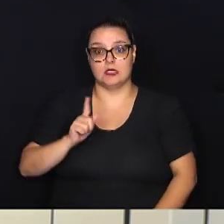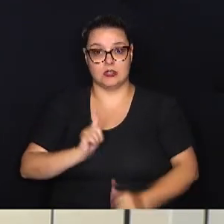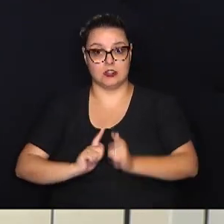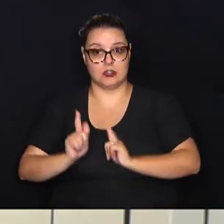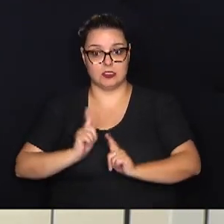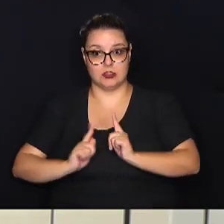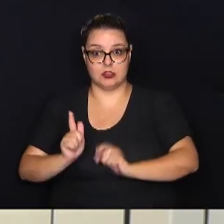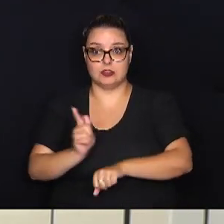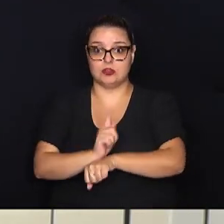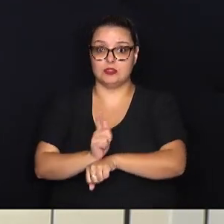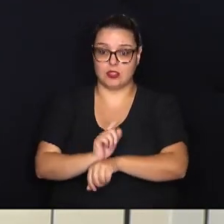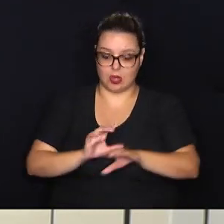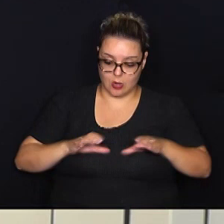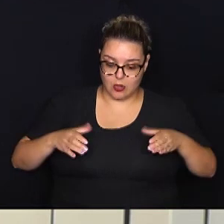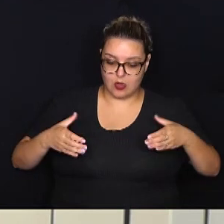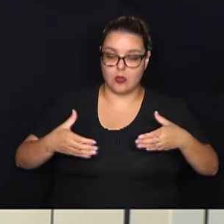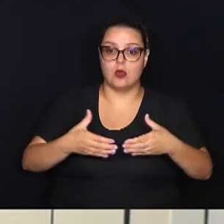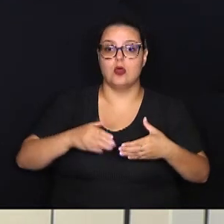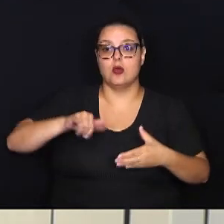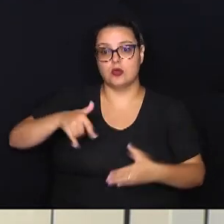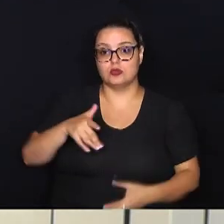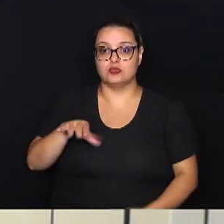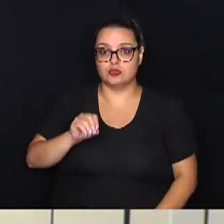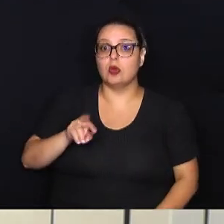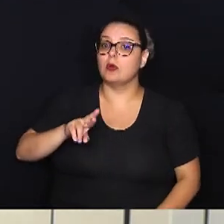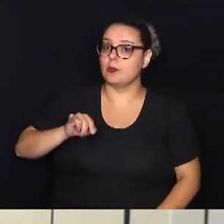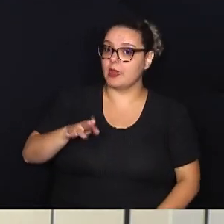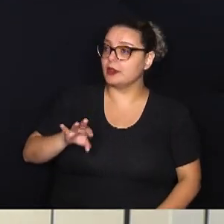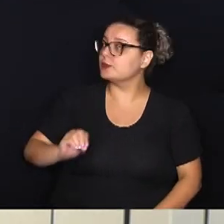a comunidade João Godito Ribeiro.